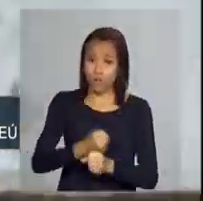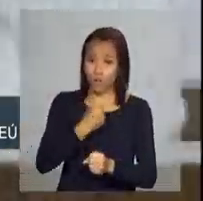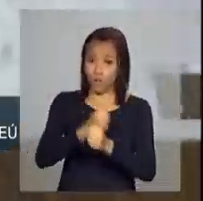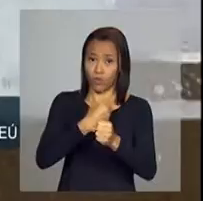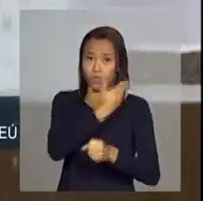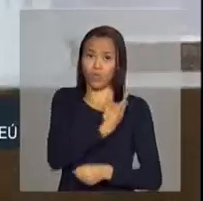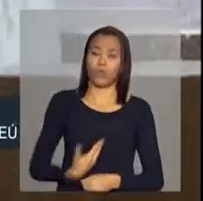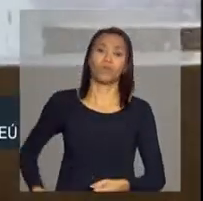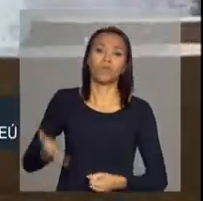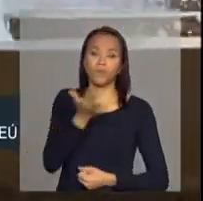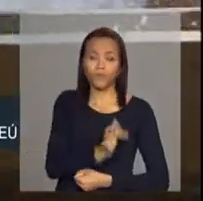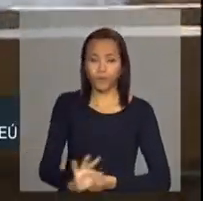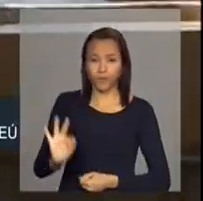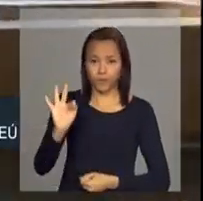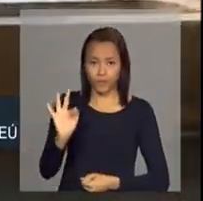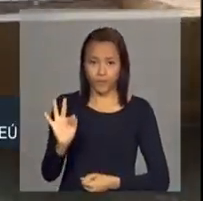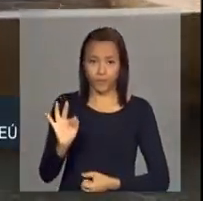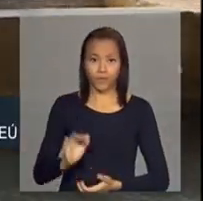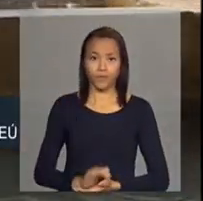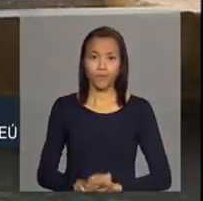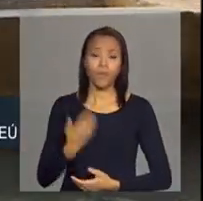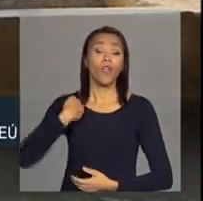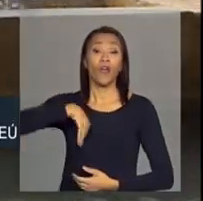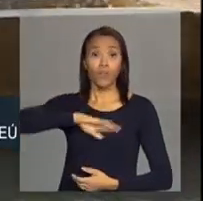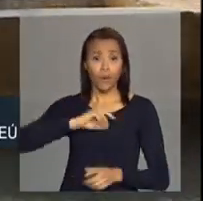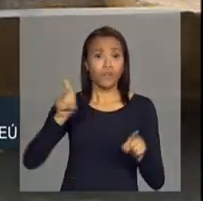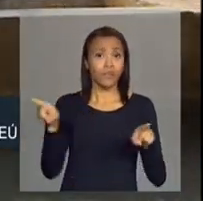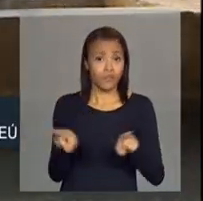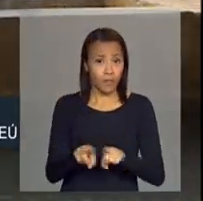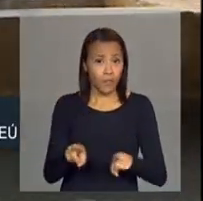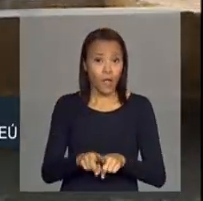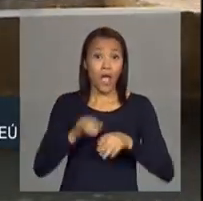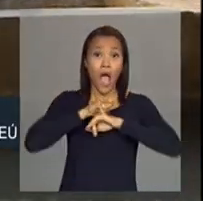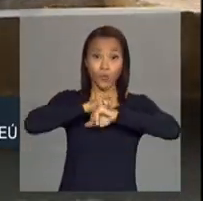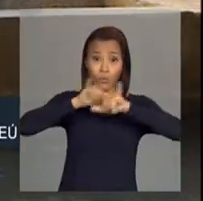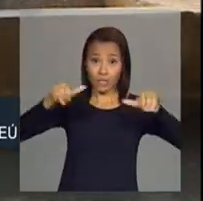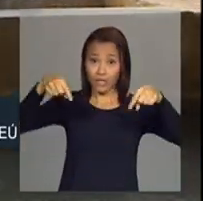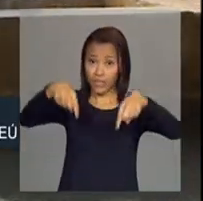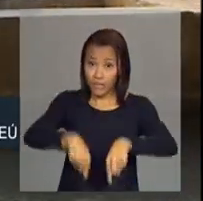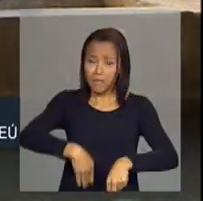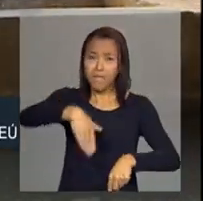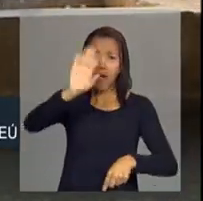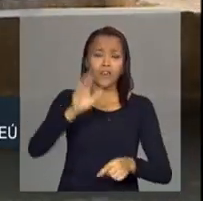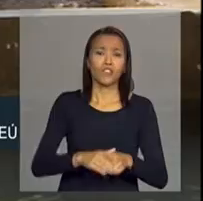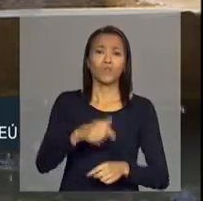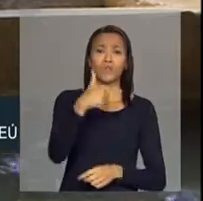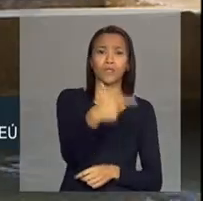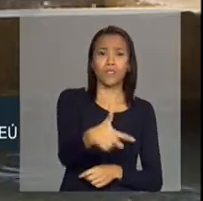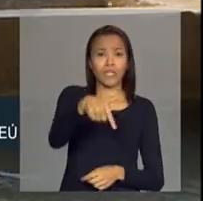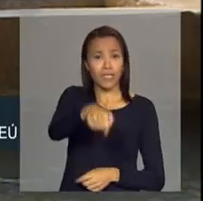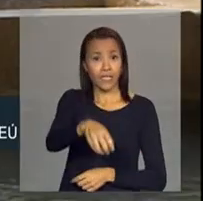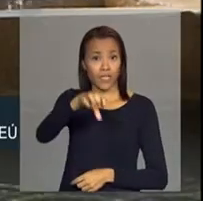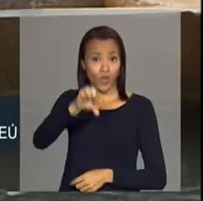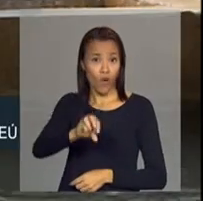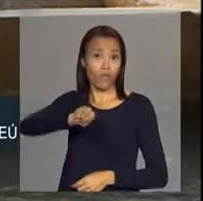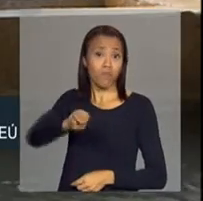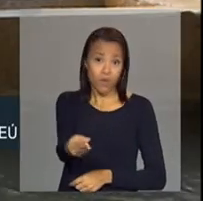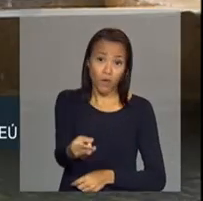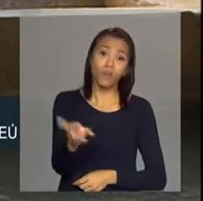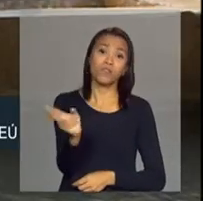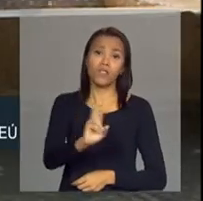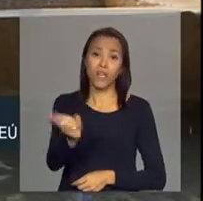federal. A gente anuncia também hoje aqui mais 279 milhões de